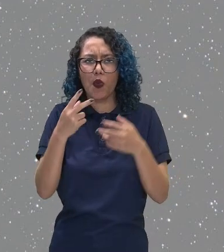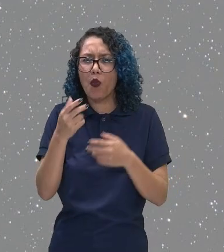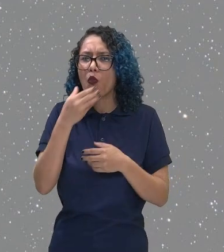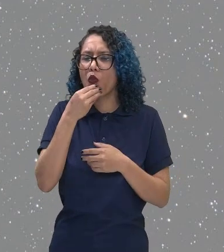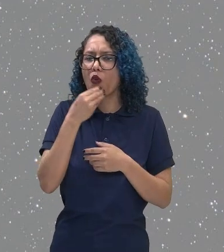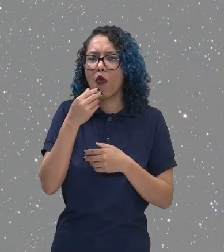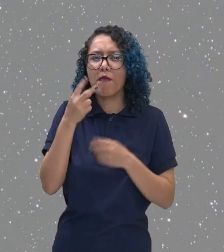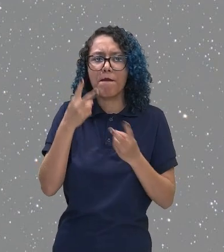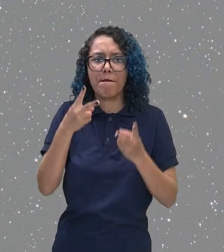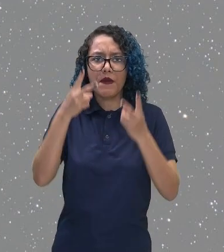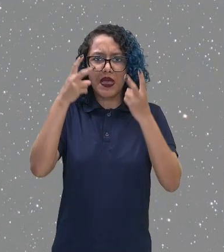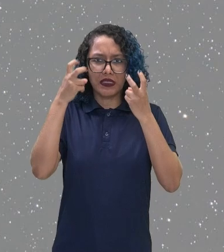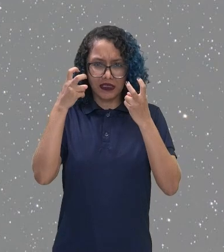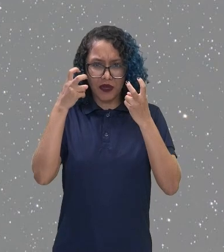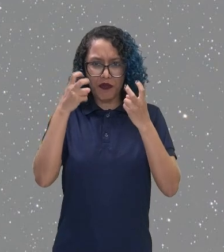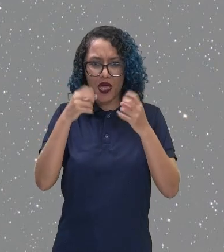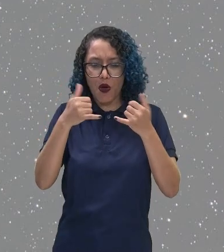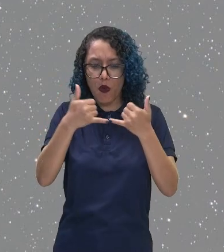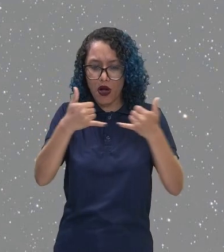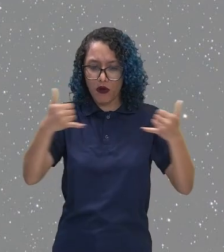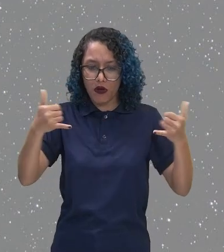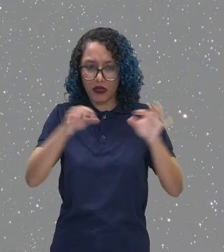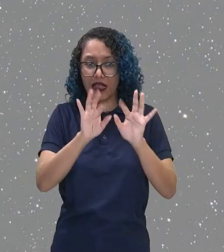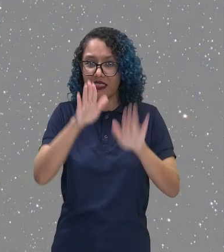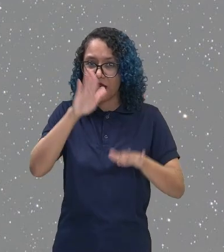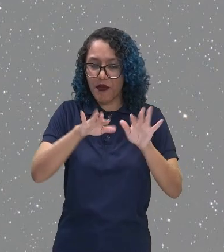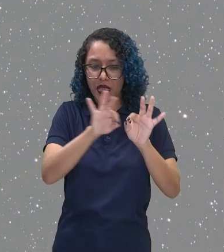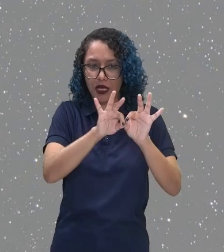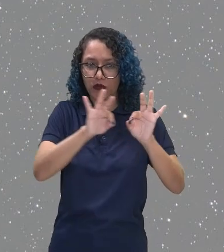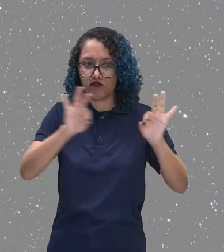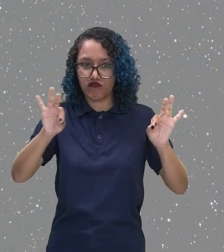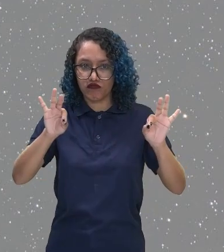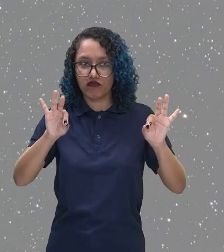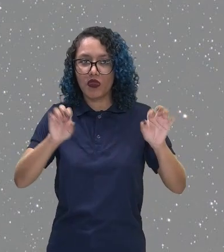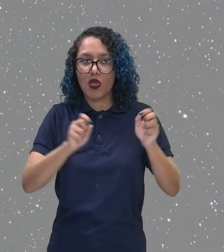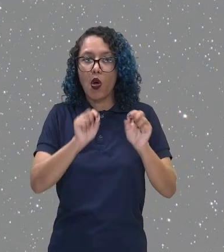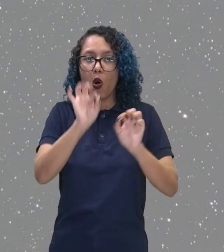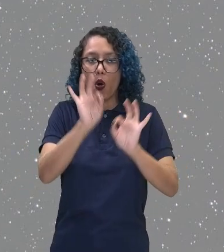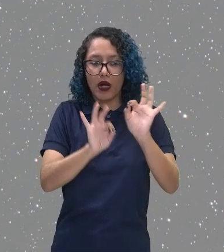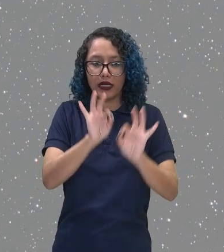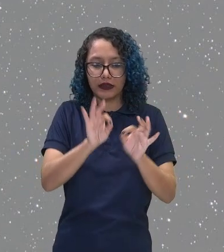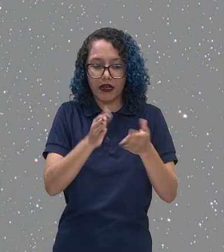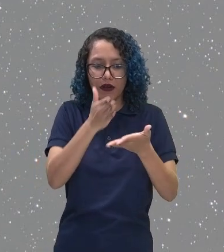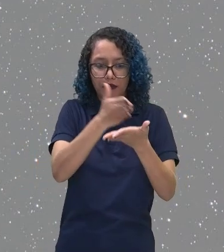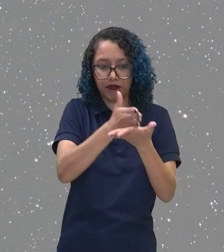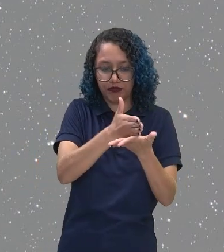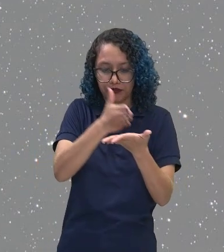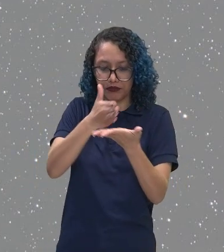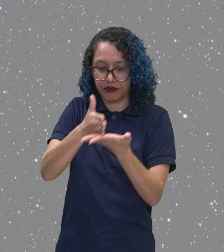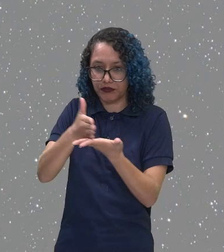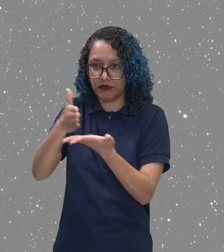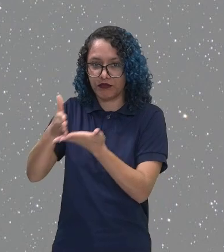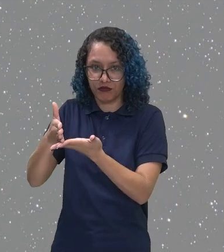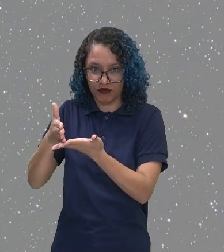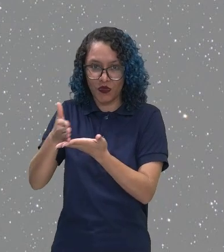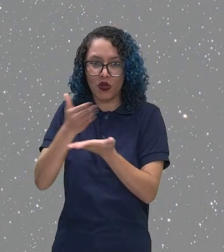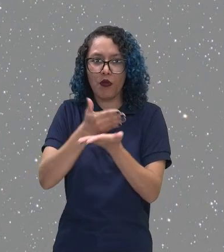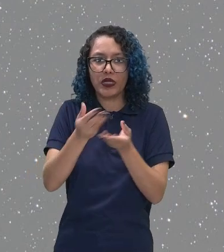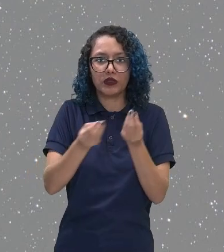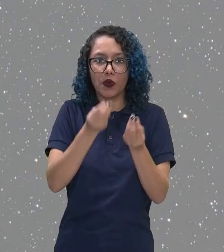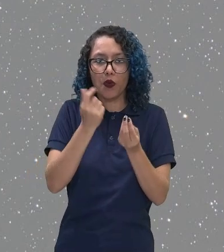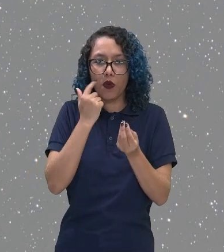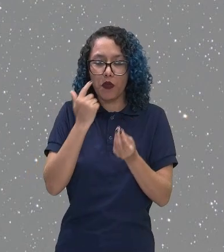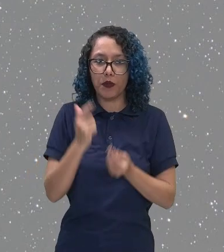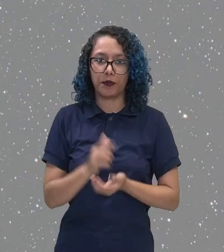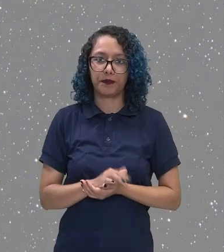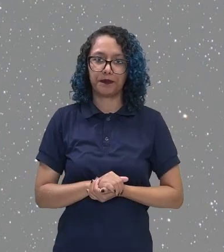um comprimento ali de corda, que ele vai ser dividido. Primeiro ele começa dividindo 2